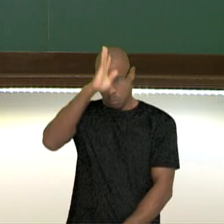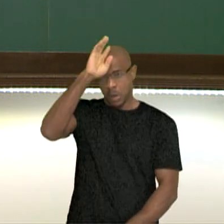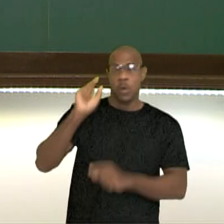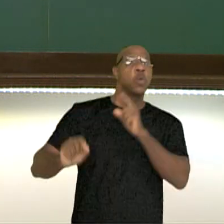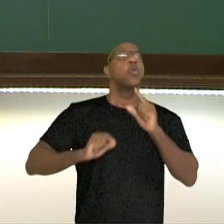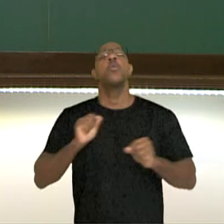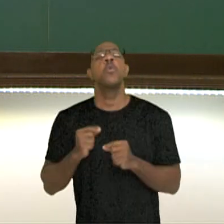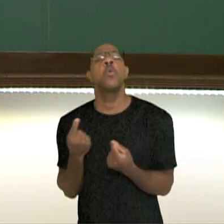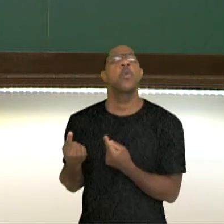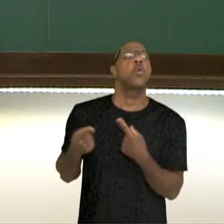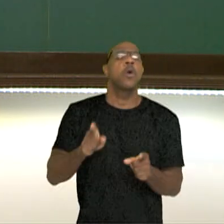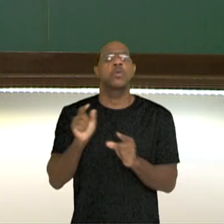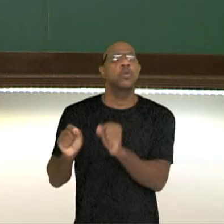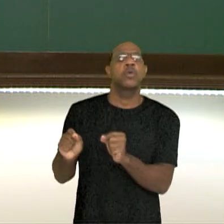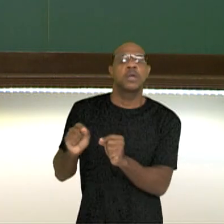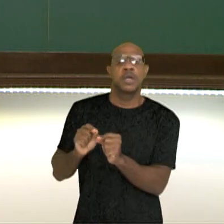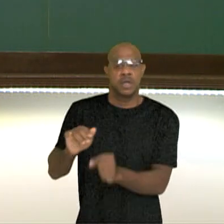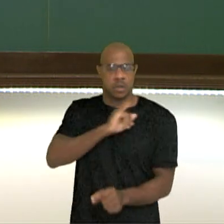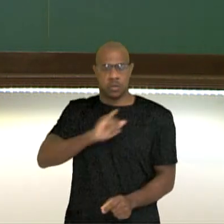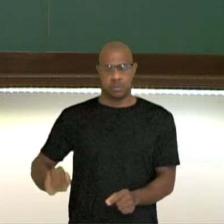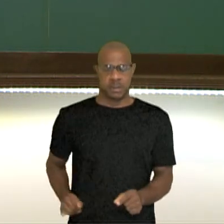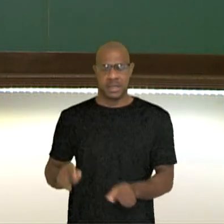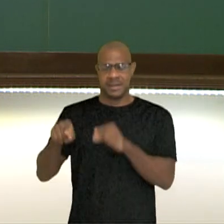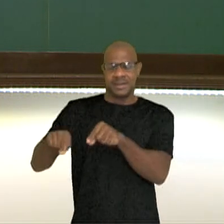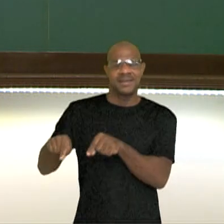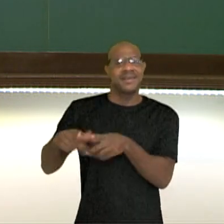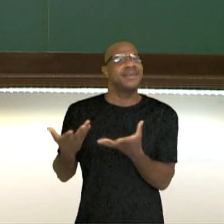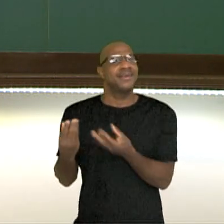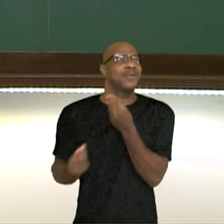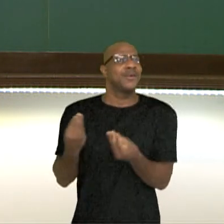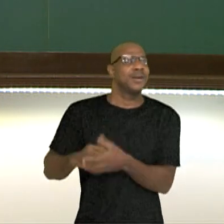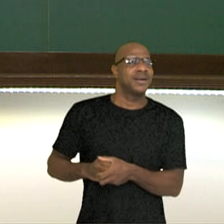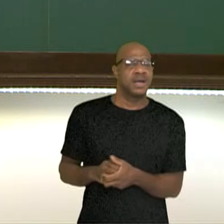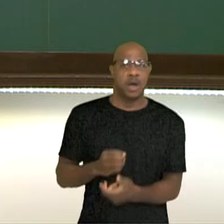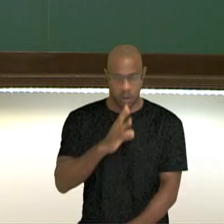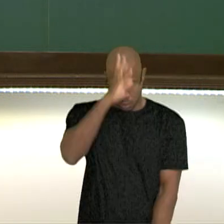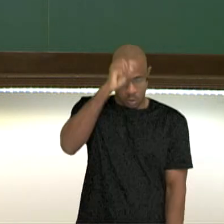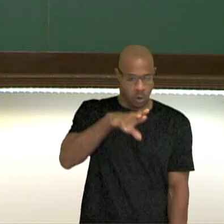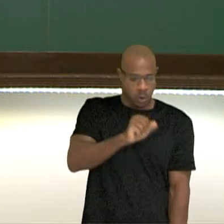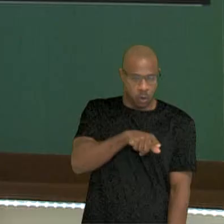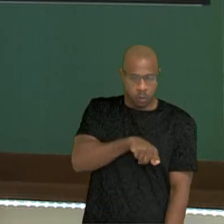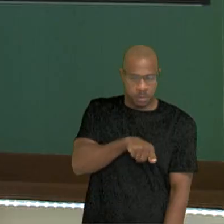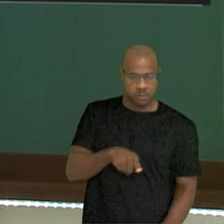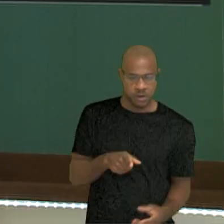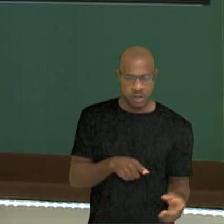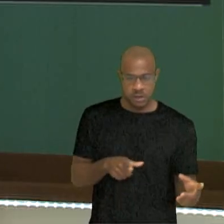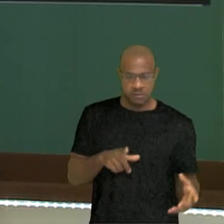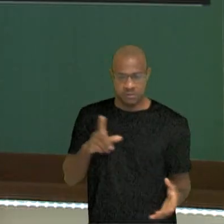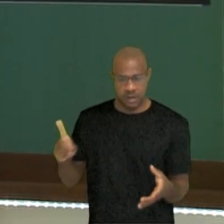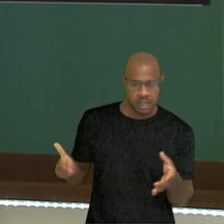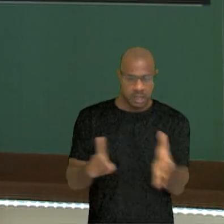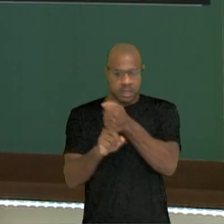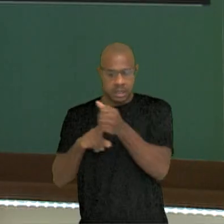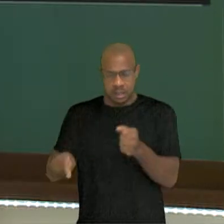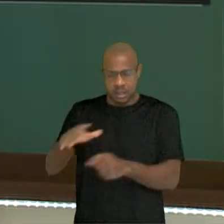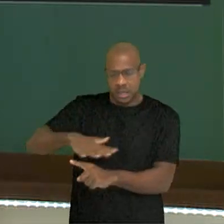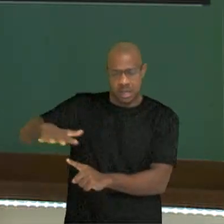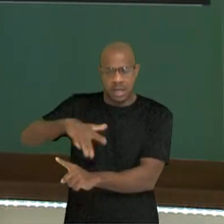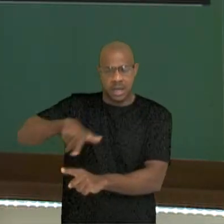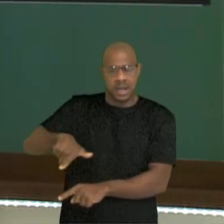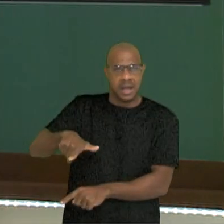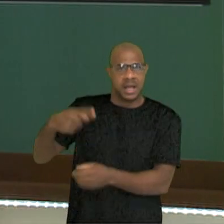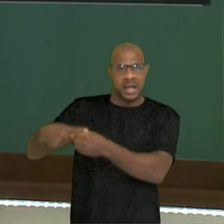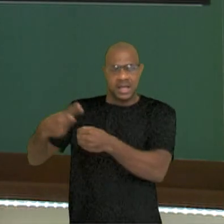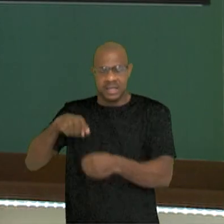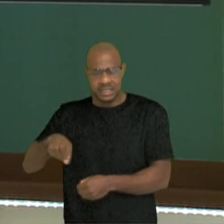contra o Império de Cartago, né? Então, Roma vai dominar a cidade de Cartago, o